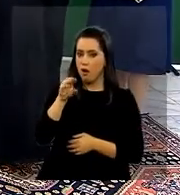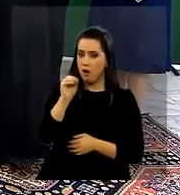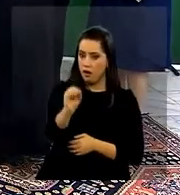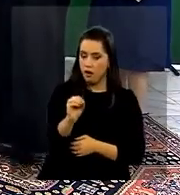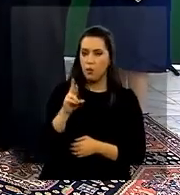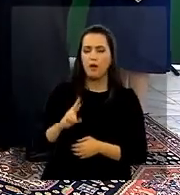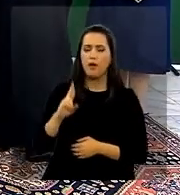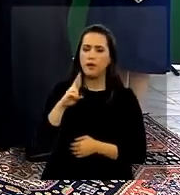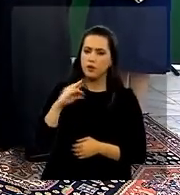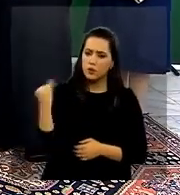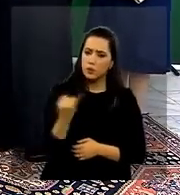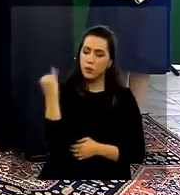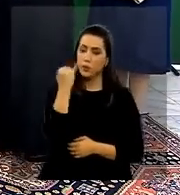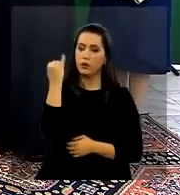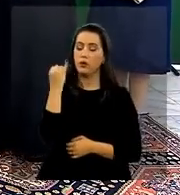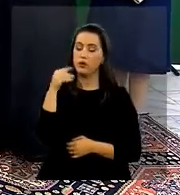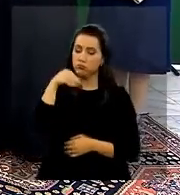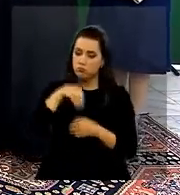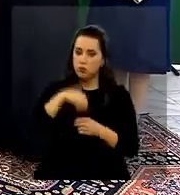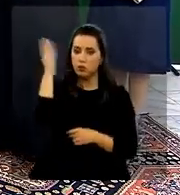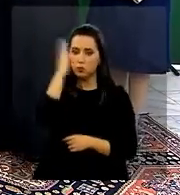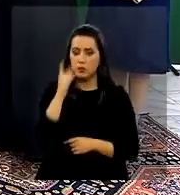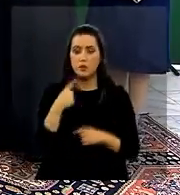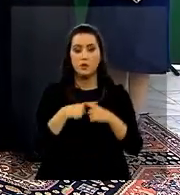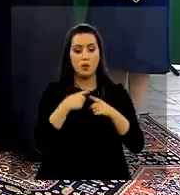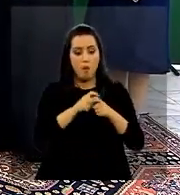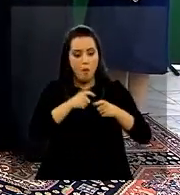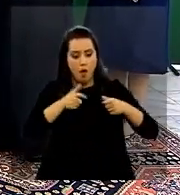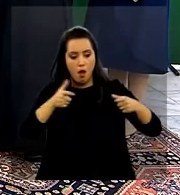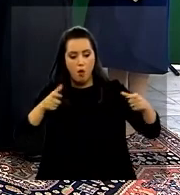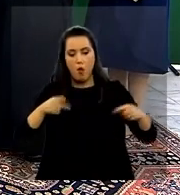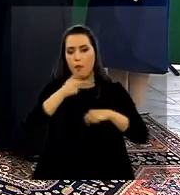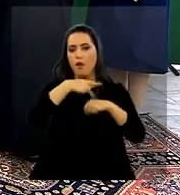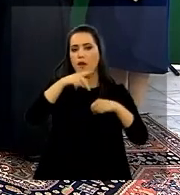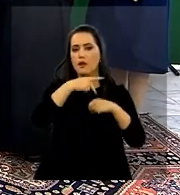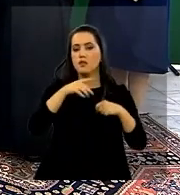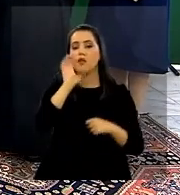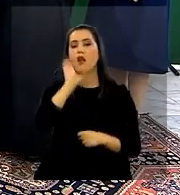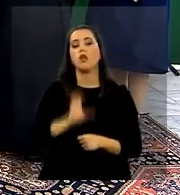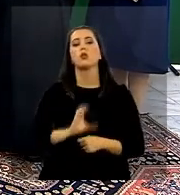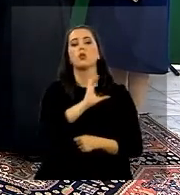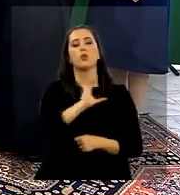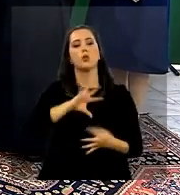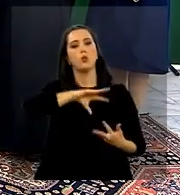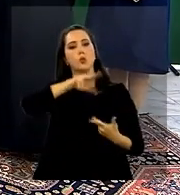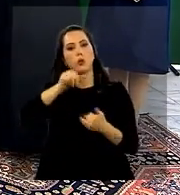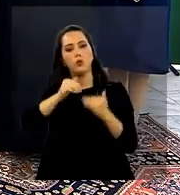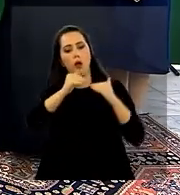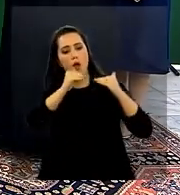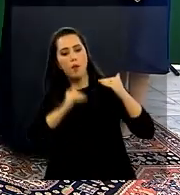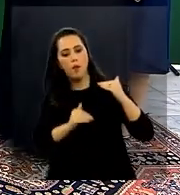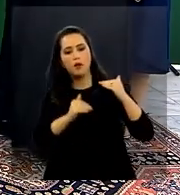importância grande. O Brasil é o maior país católico do mundo, seguido pelo México.